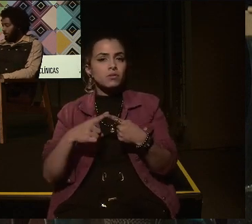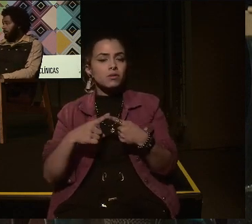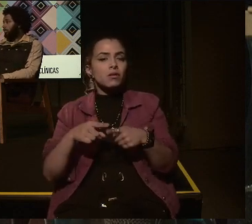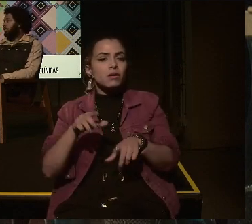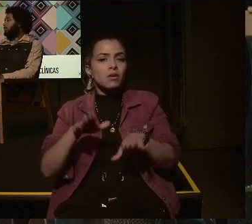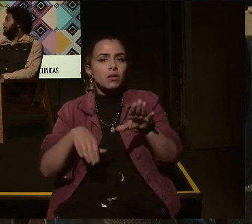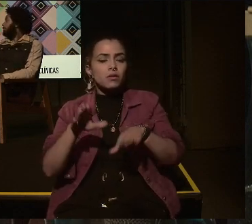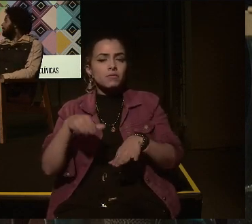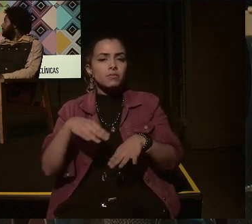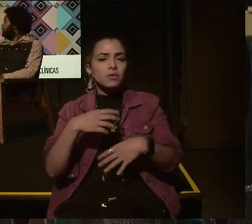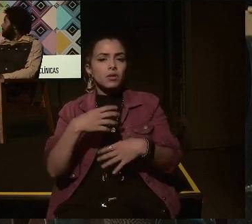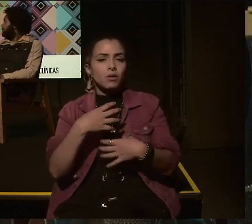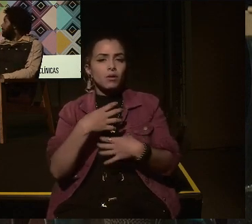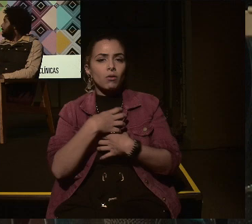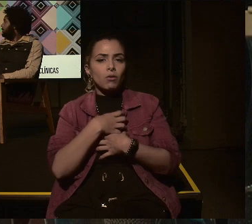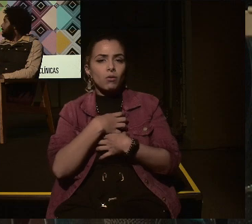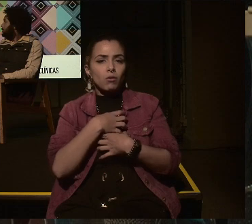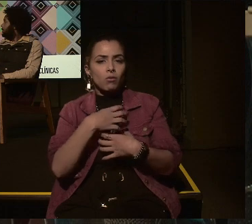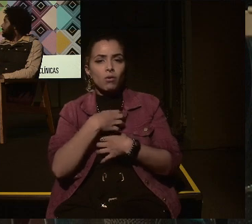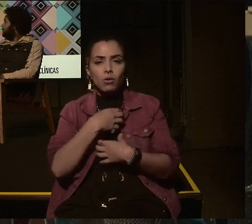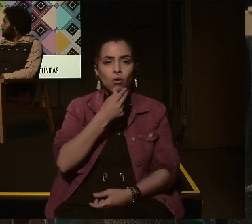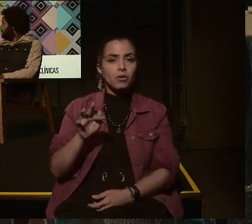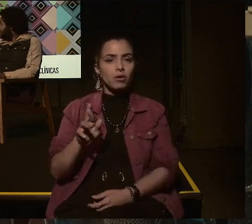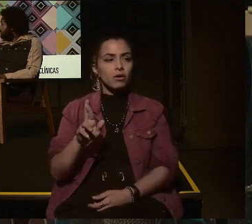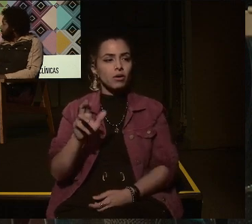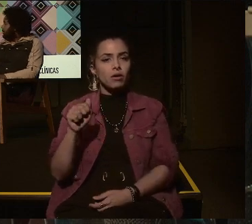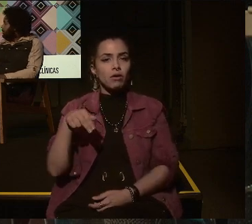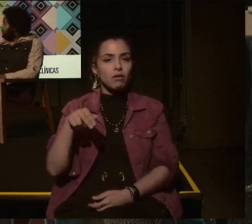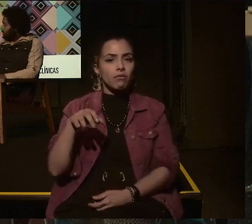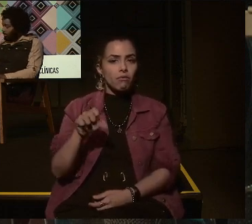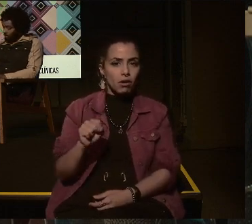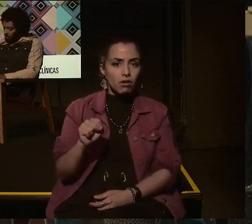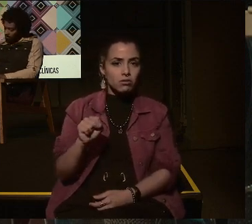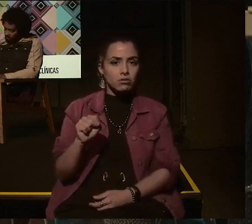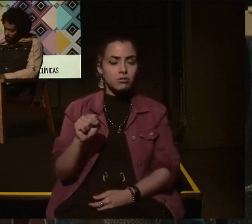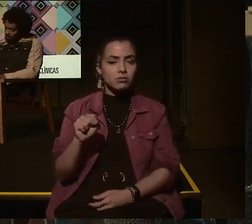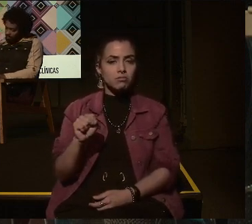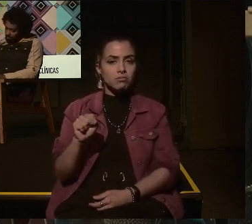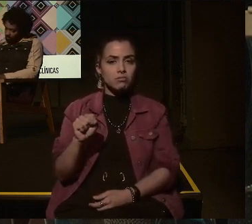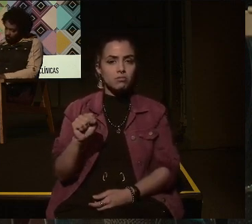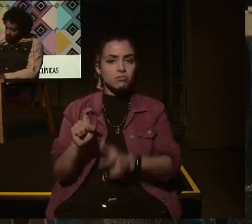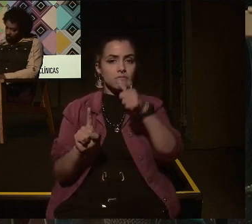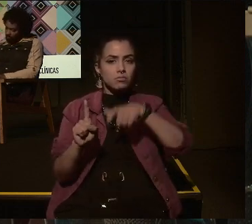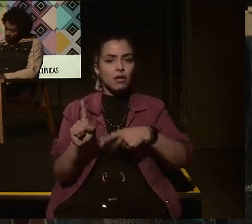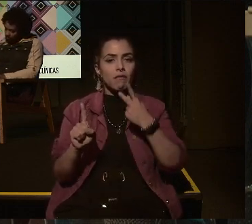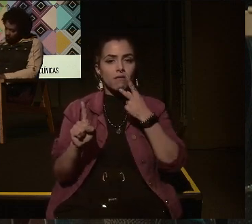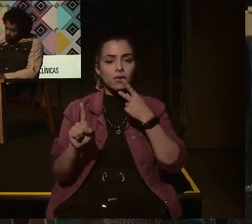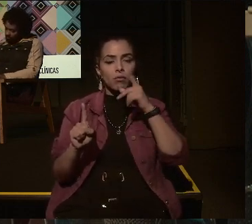chave que o Frantz Fanon conceituou como ontologia negativa.